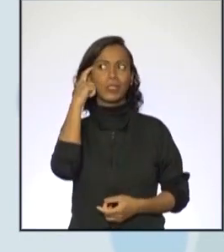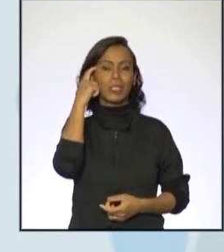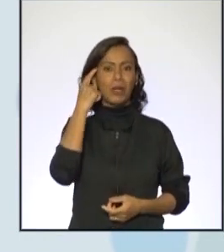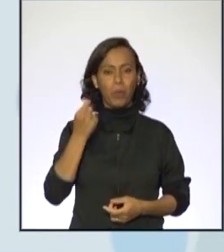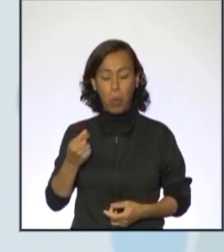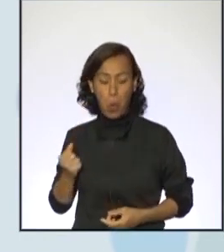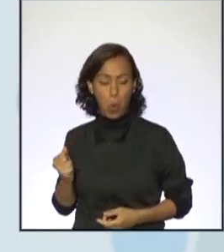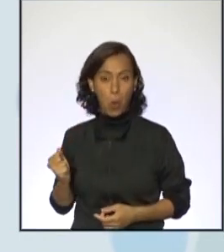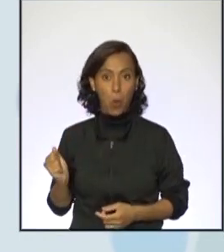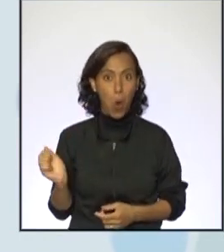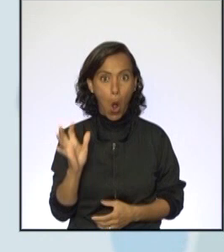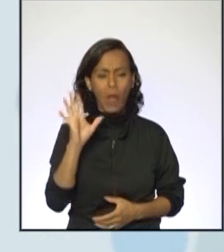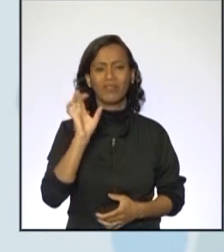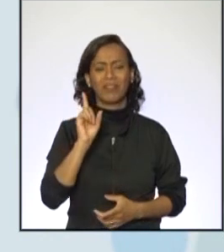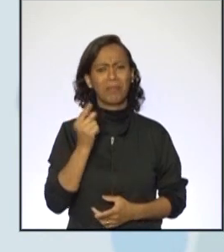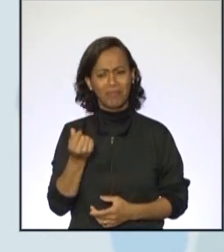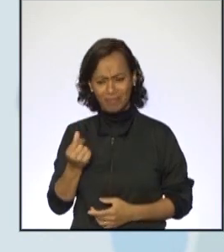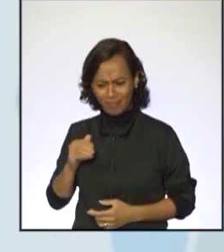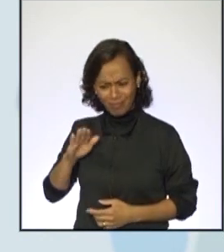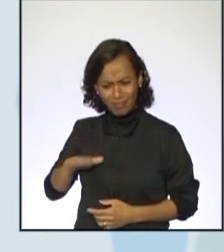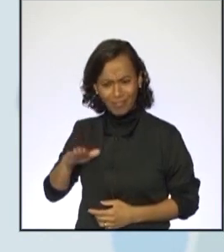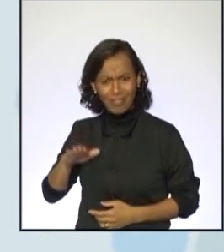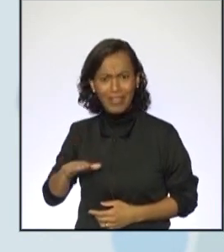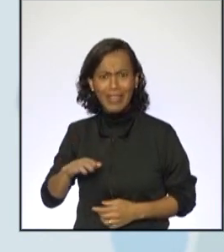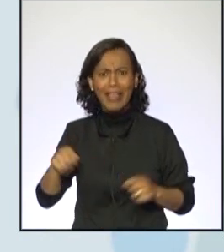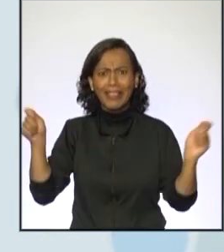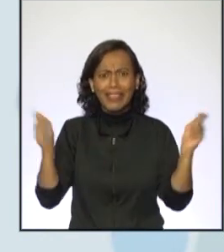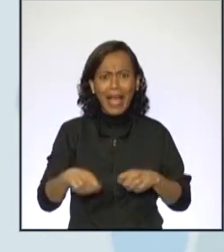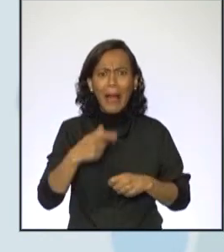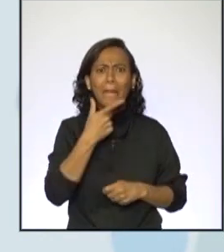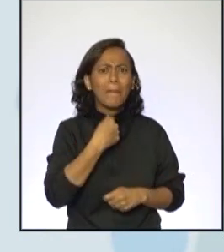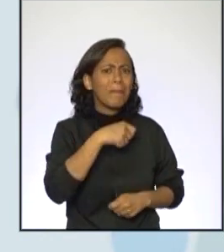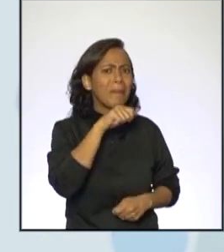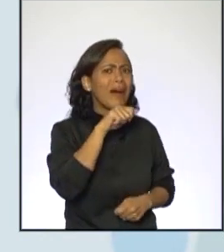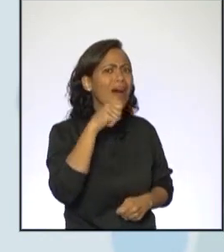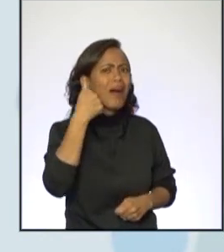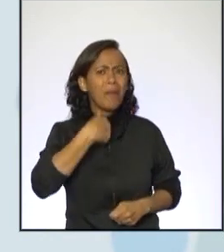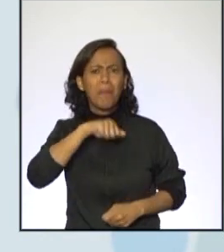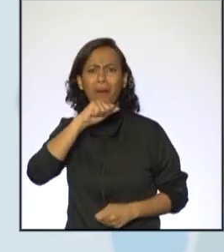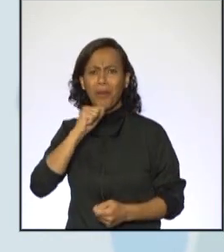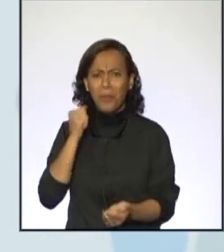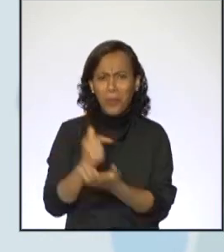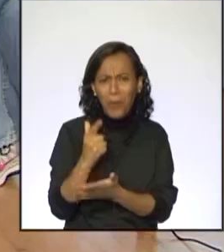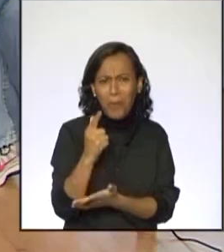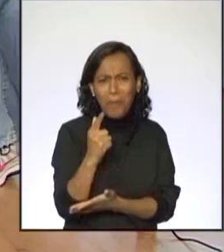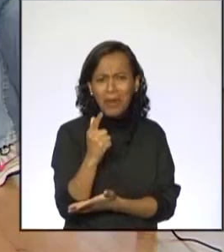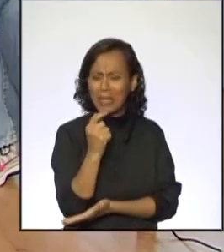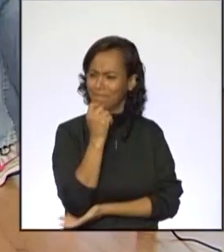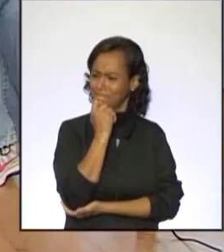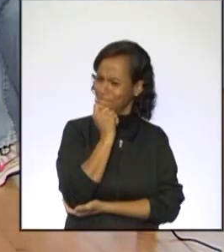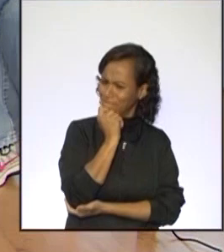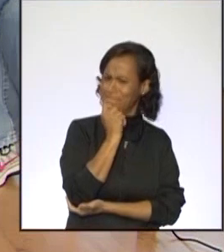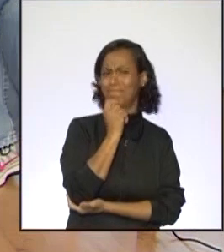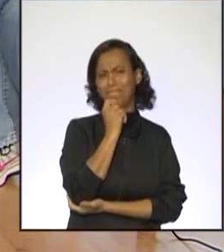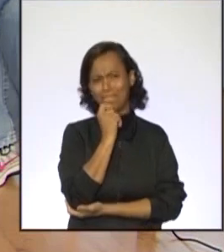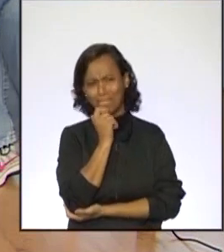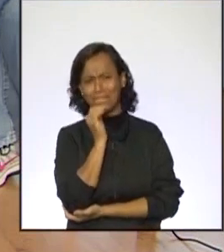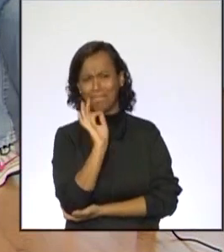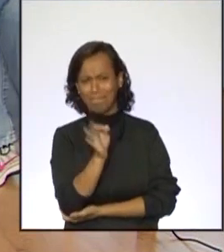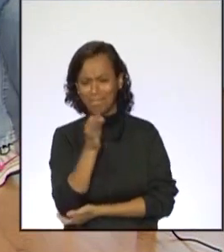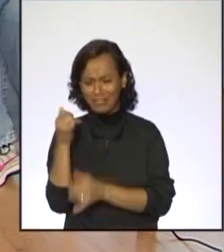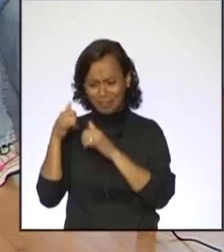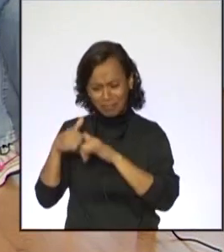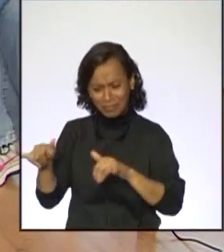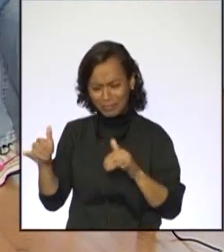aquele preço que cabe no seu bolso, É. cabe no bolso dos Pais de pais. quem está vendo esse cartaz.